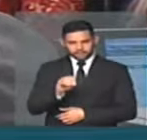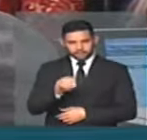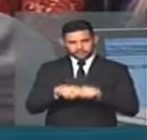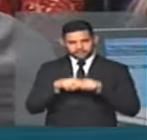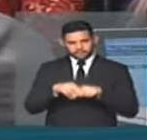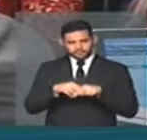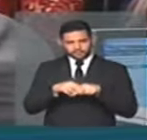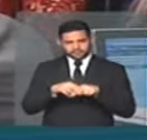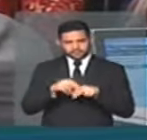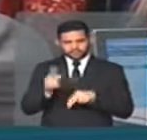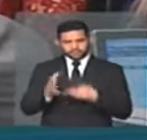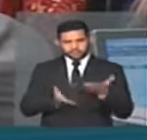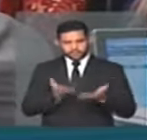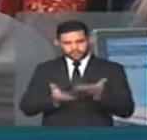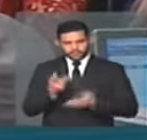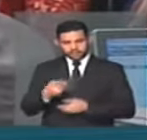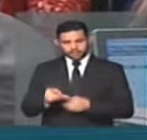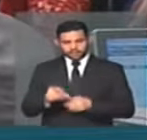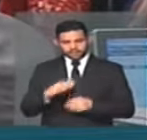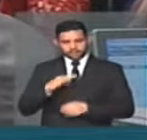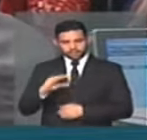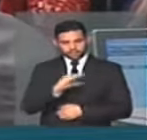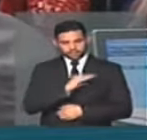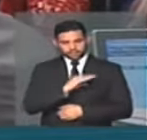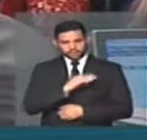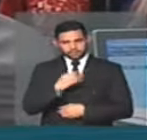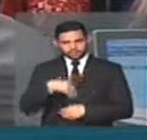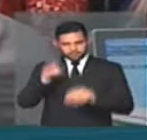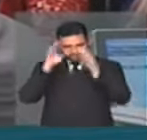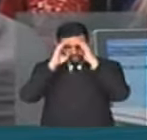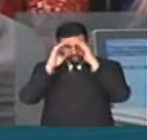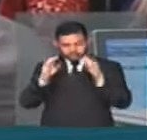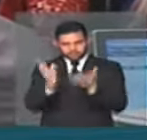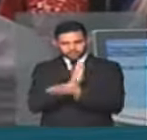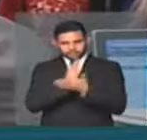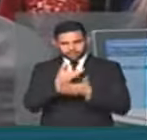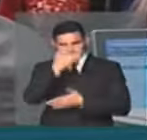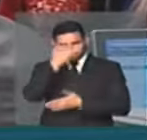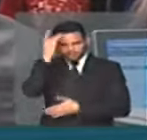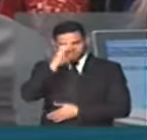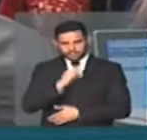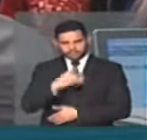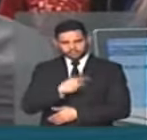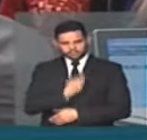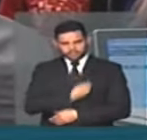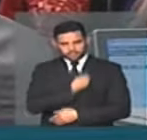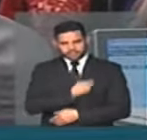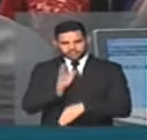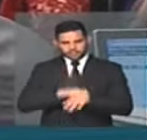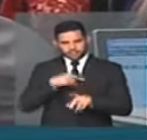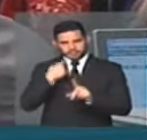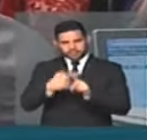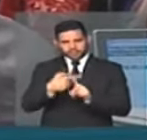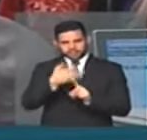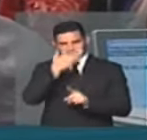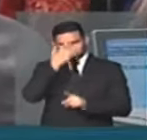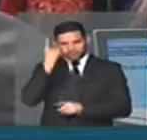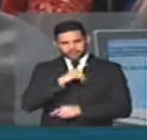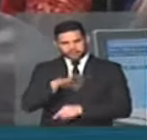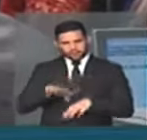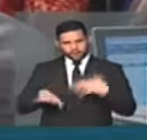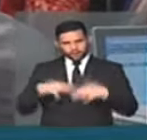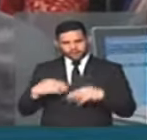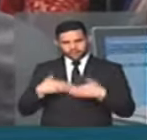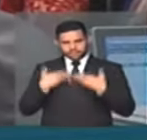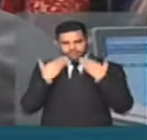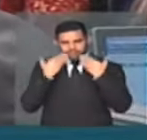que infelizmente não foi tratado aqui nesta comissão com o respeito que qualquer cidadão merece, ainda mais alguém que teve a